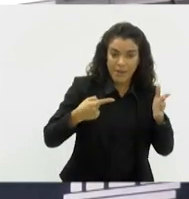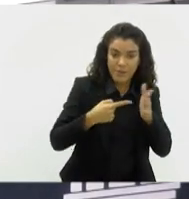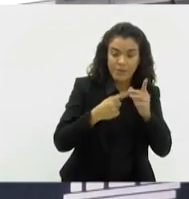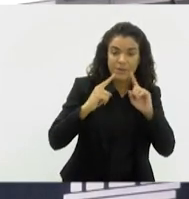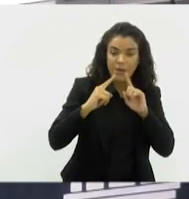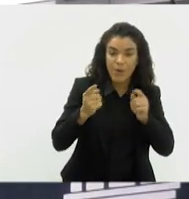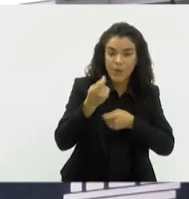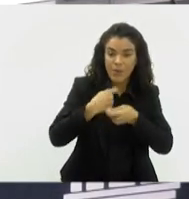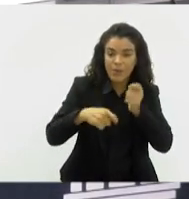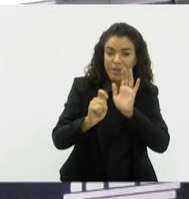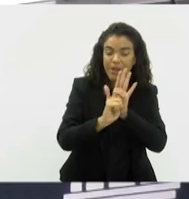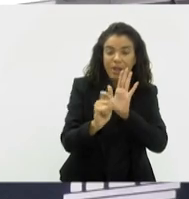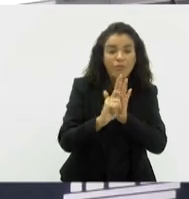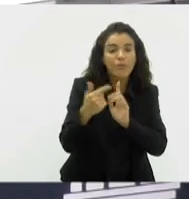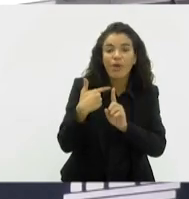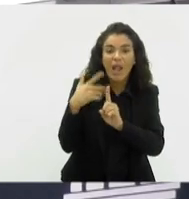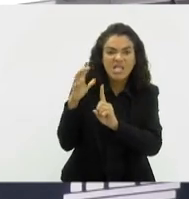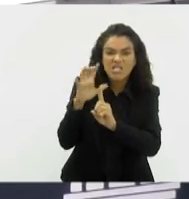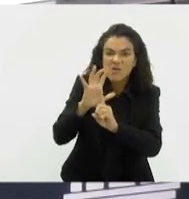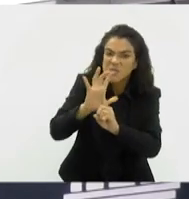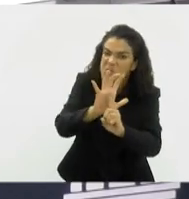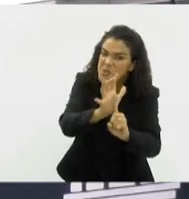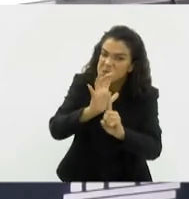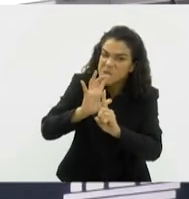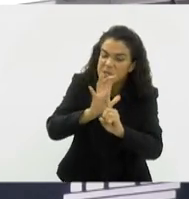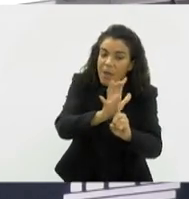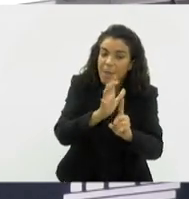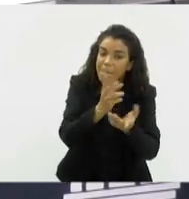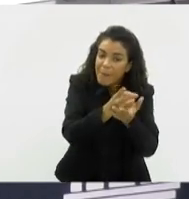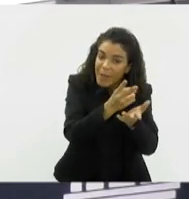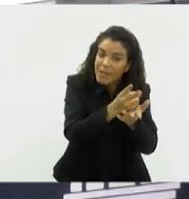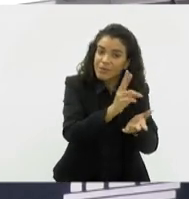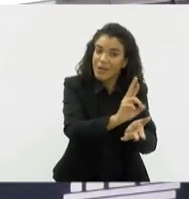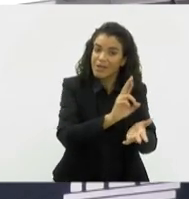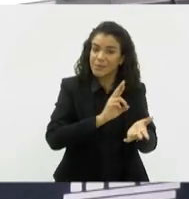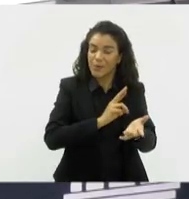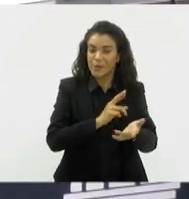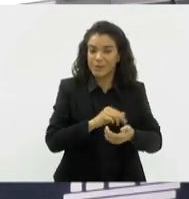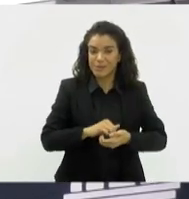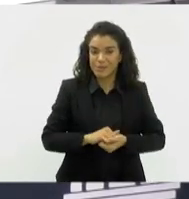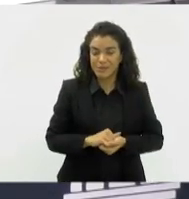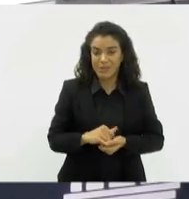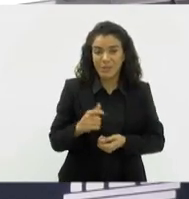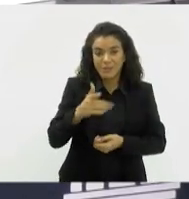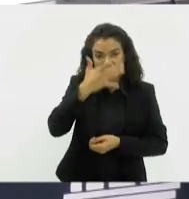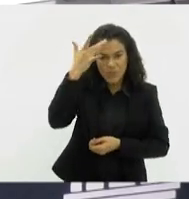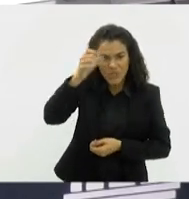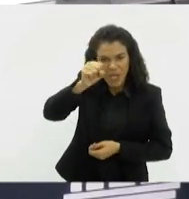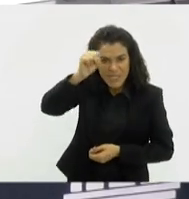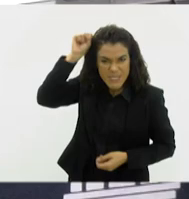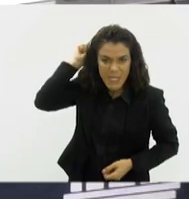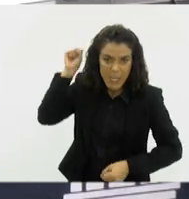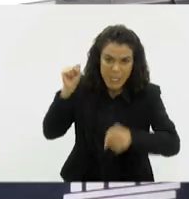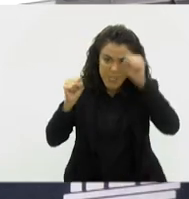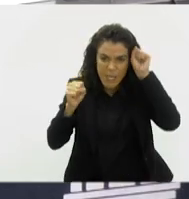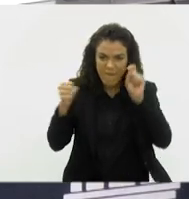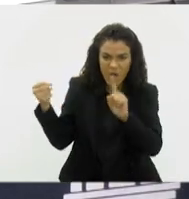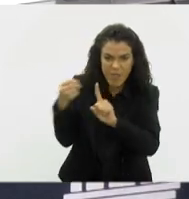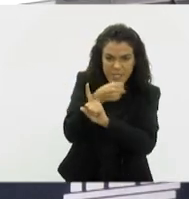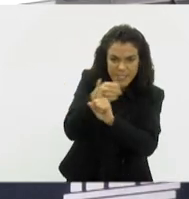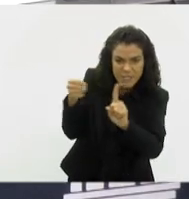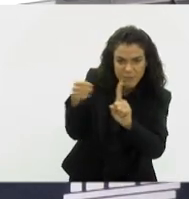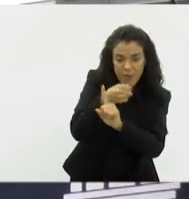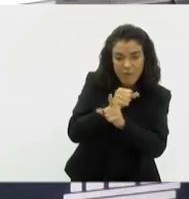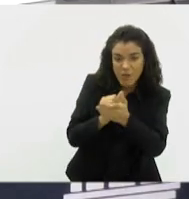estão sendo ameaçadas. Por isso que eu falei que a resposta está na fala de Vossa Excelência. Se a pessoa já teve o cabelo raspado, a pessoa foi espancada,